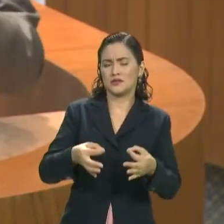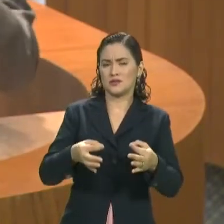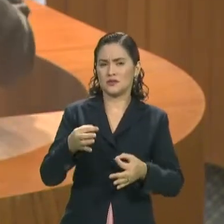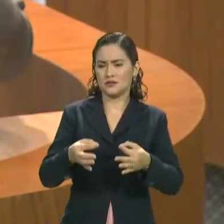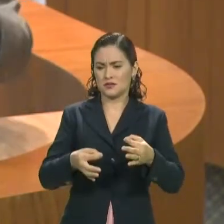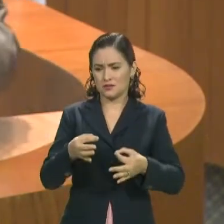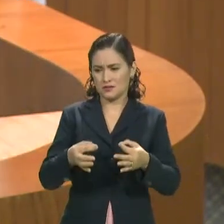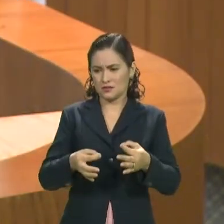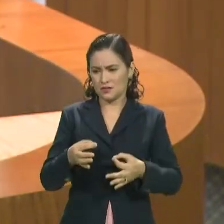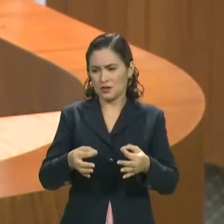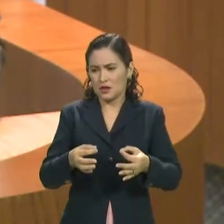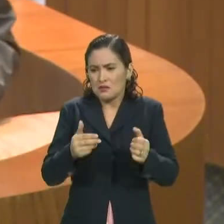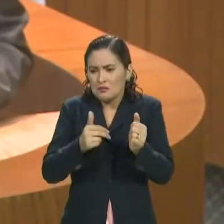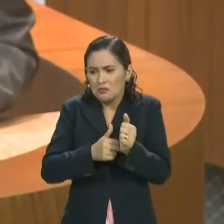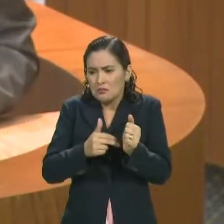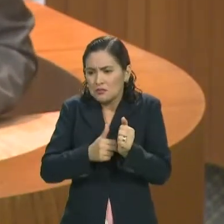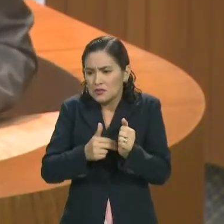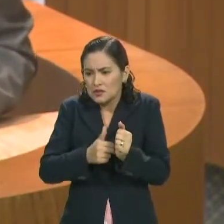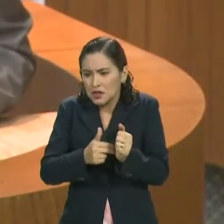formada às escondidas,